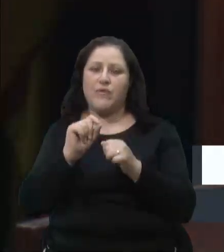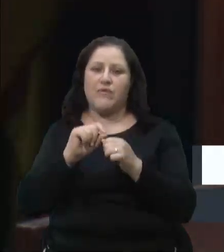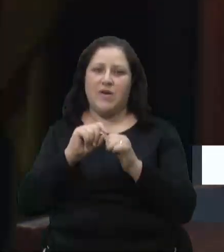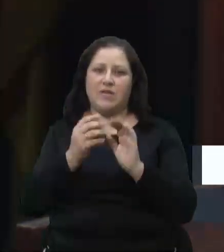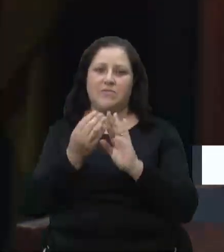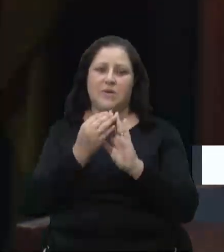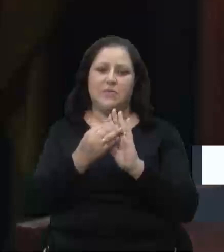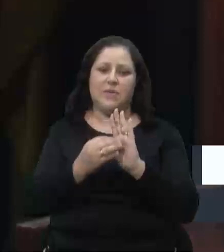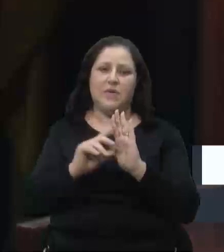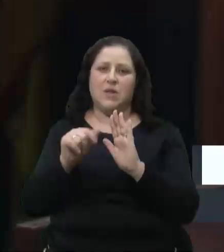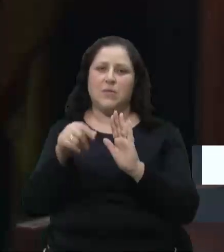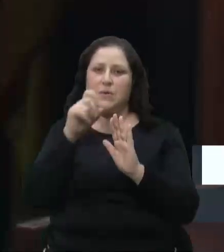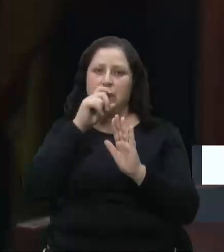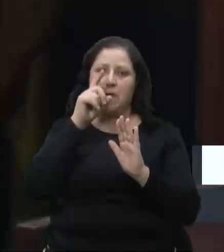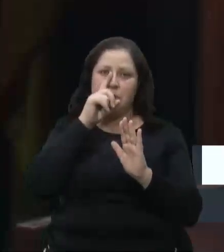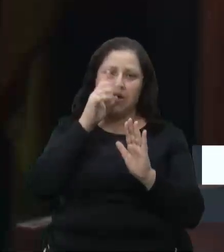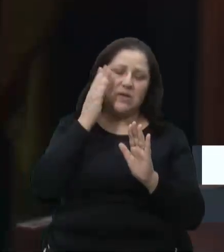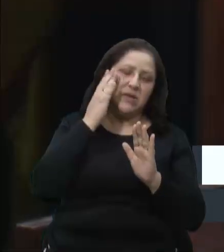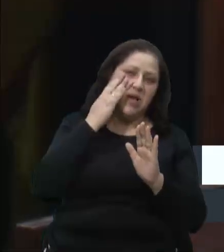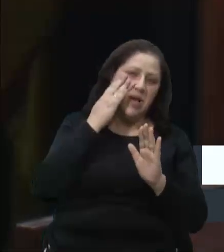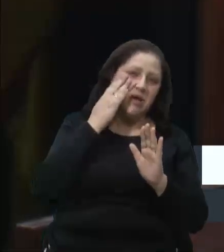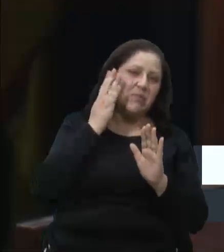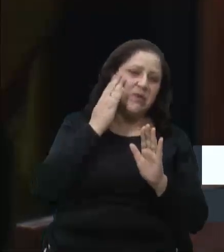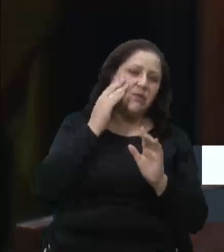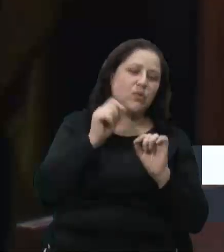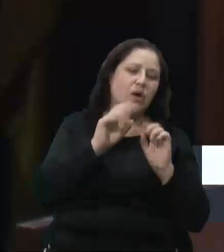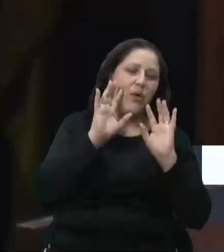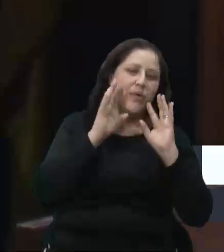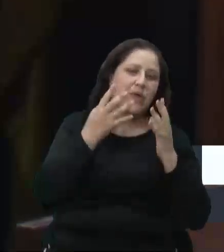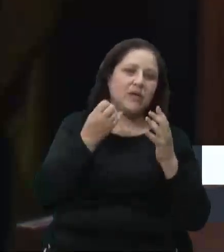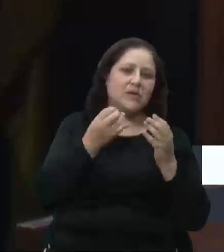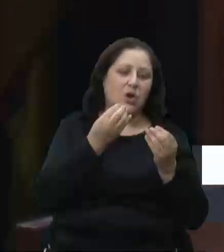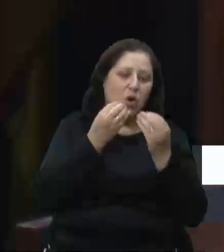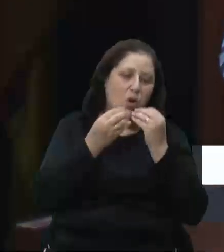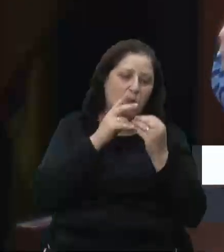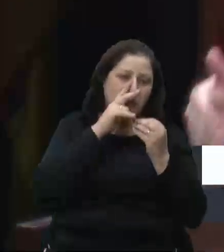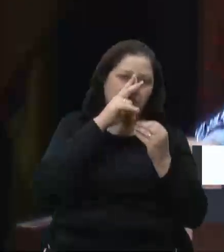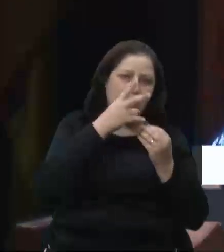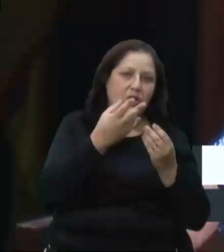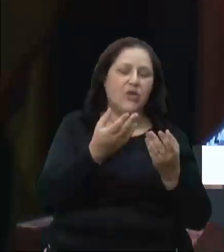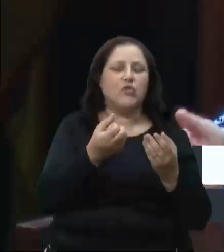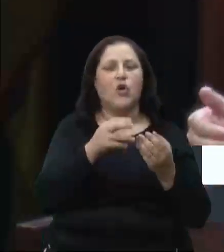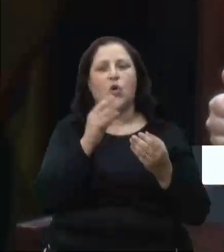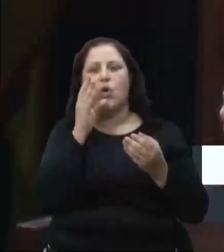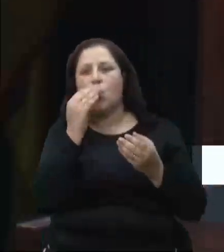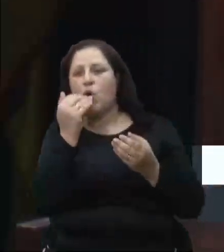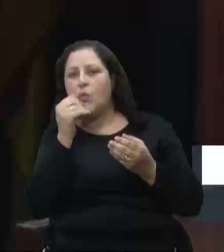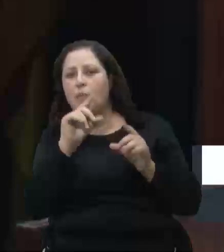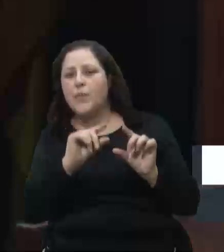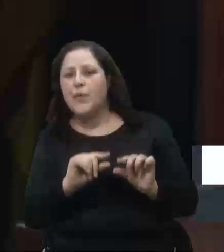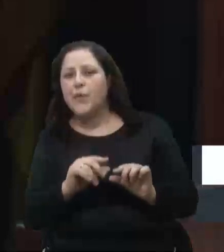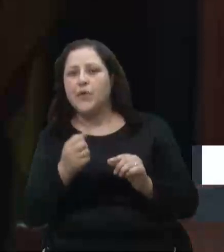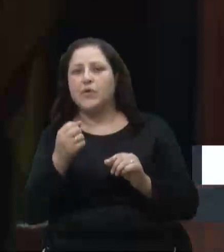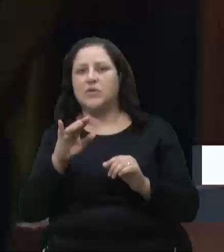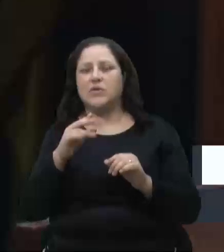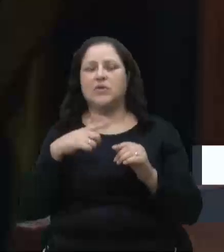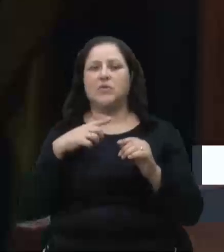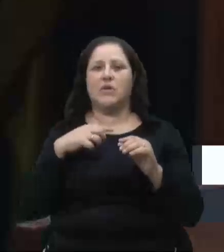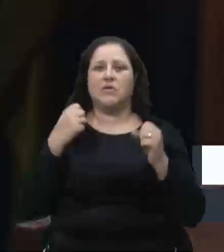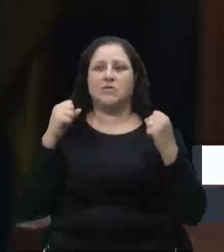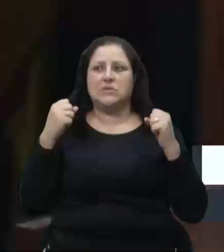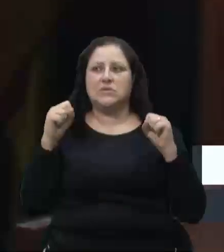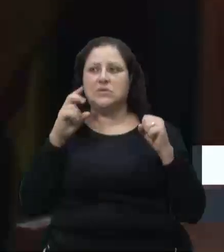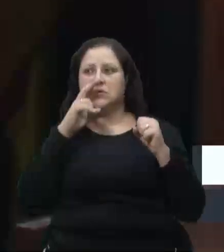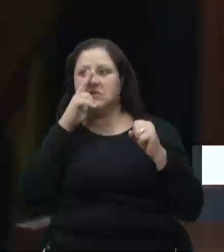para os pais depois em casa medirem o que está acontecendo, se comeu demais, se comeu de menos, se fez atividade física